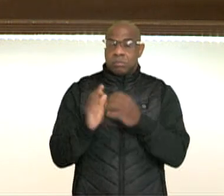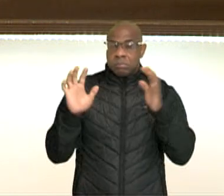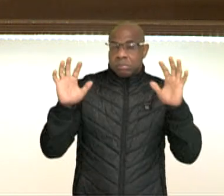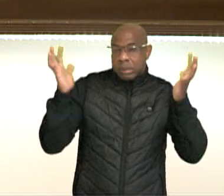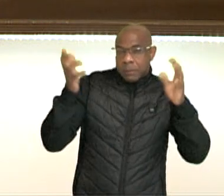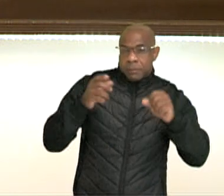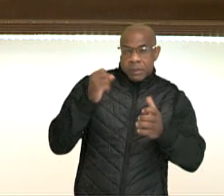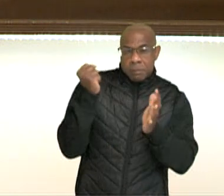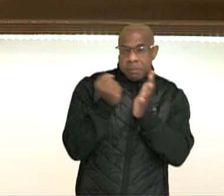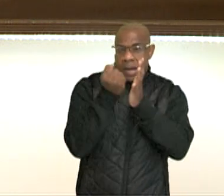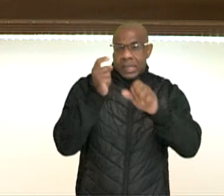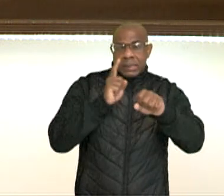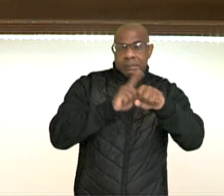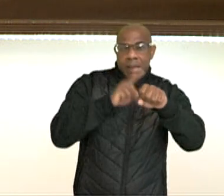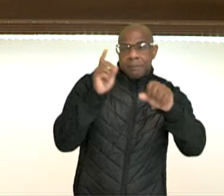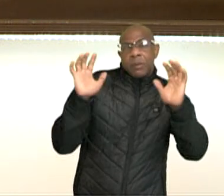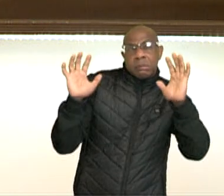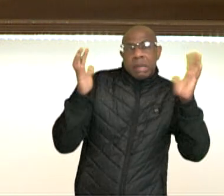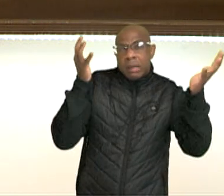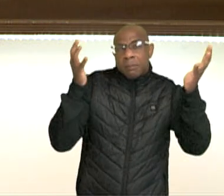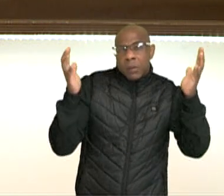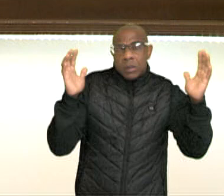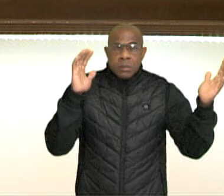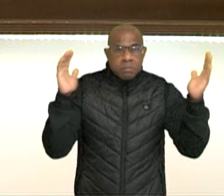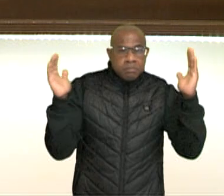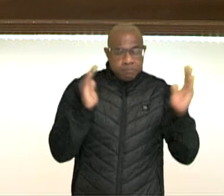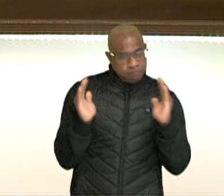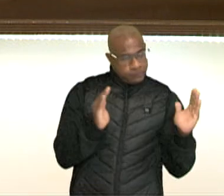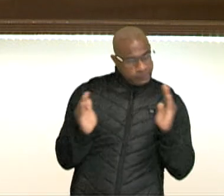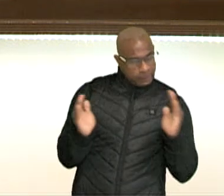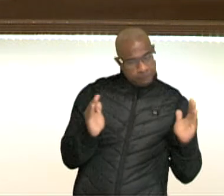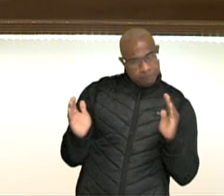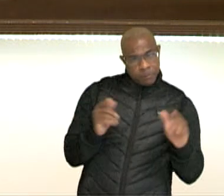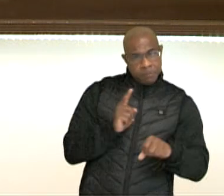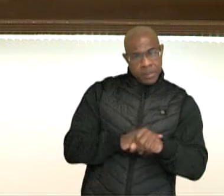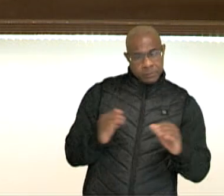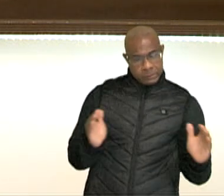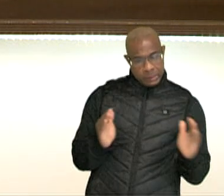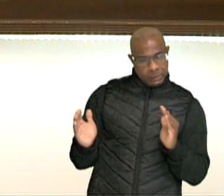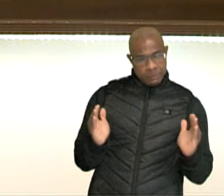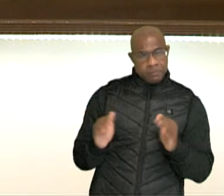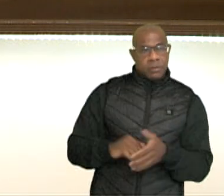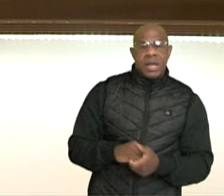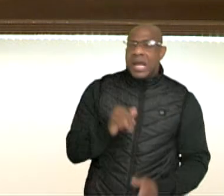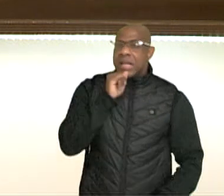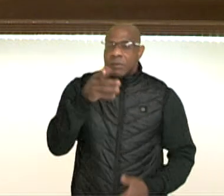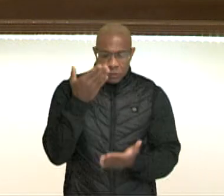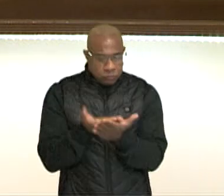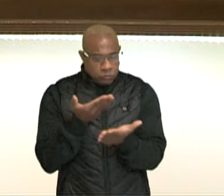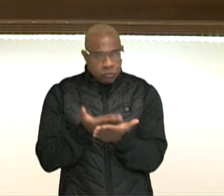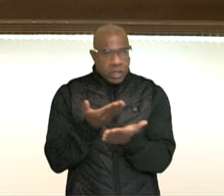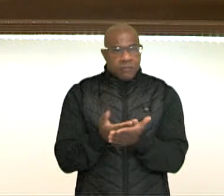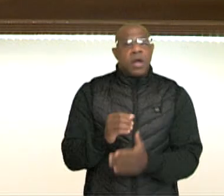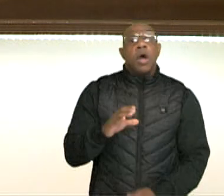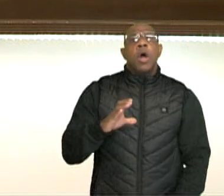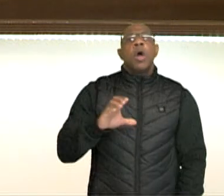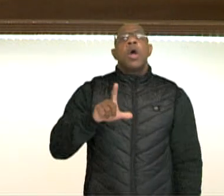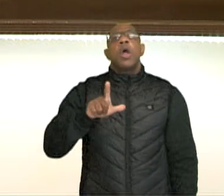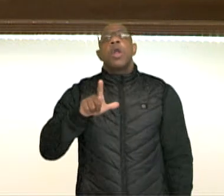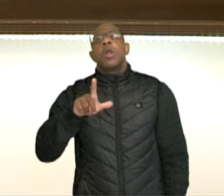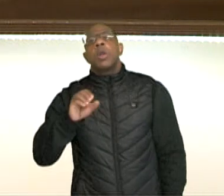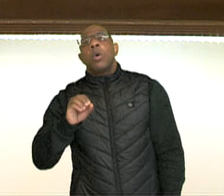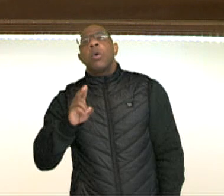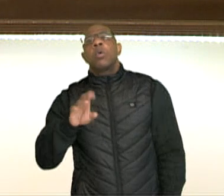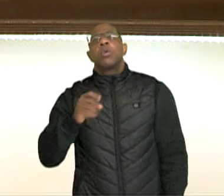tempo. Aquilo que antigamente era, você estudava como locução adverbial de